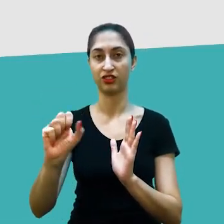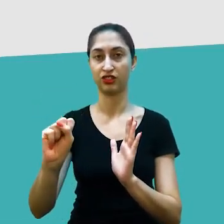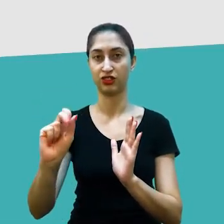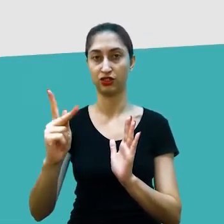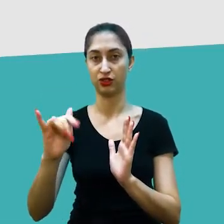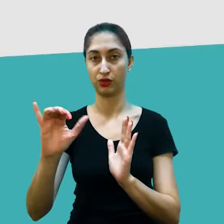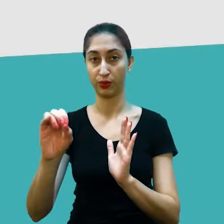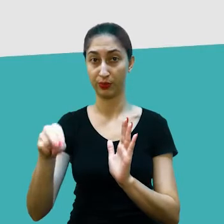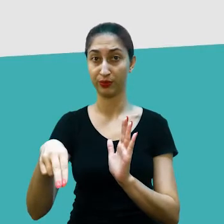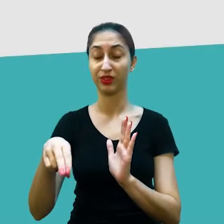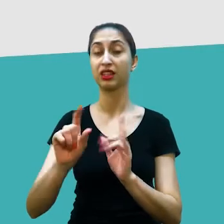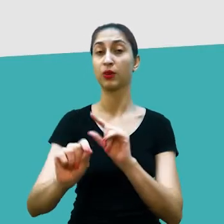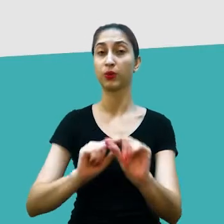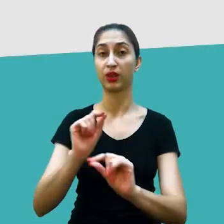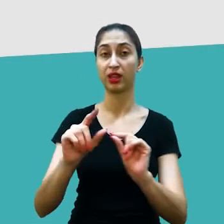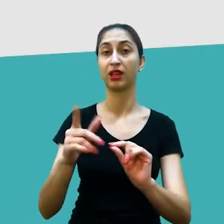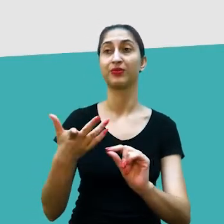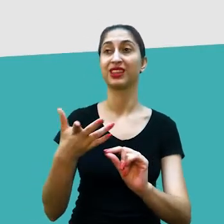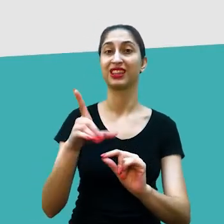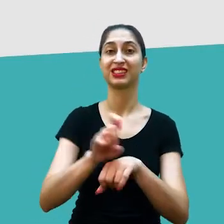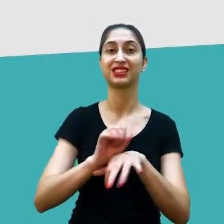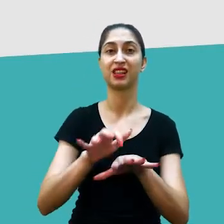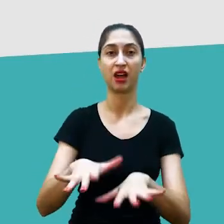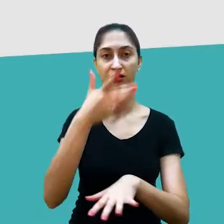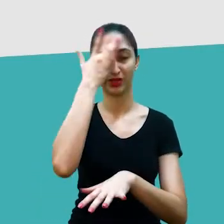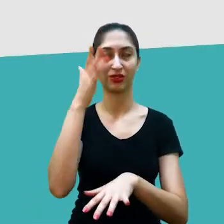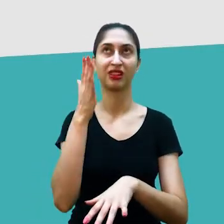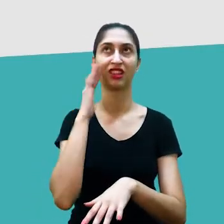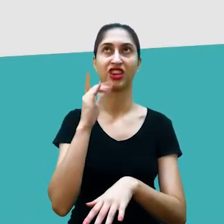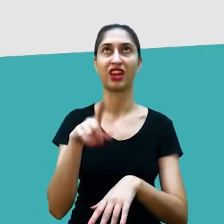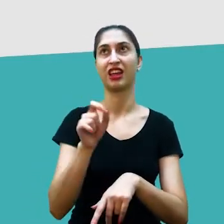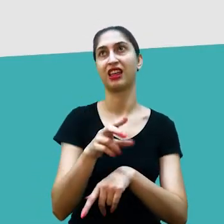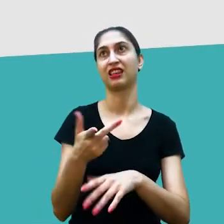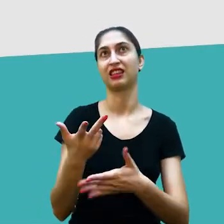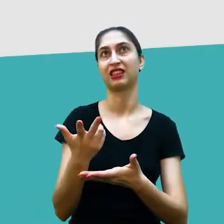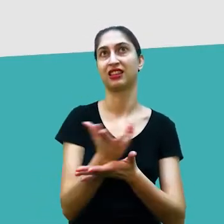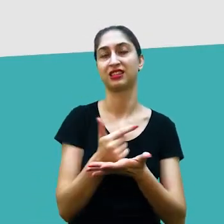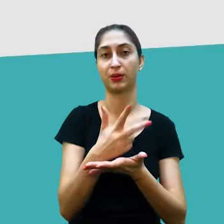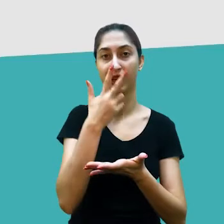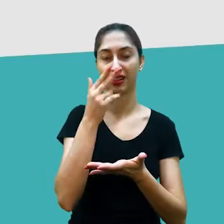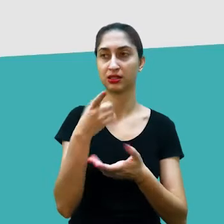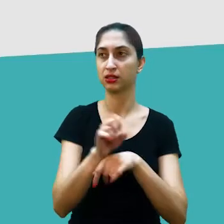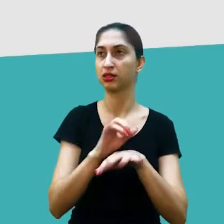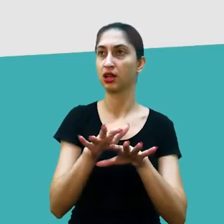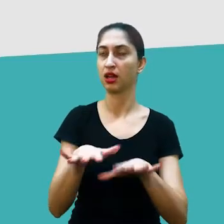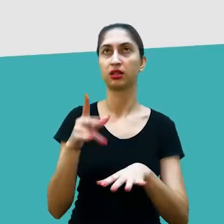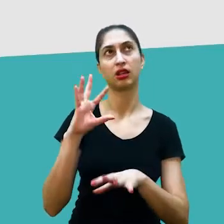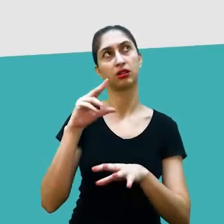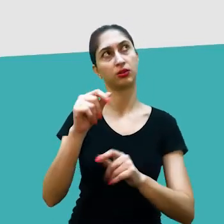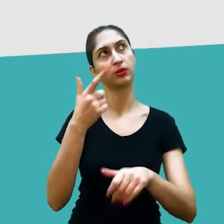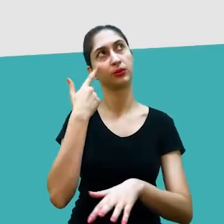Porque design, as pessoas entendem que é desenho. Então, quando eu falo, o design desse produto, todo mundo está olhando para